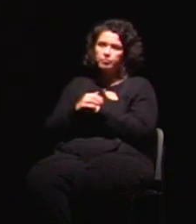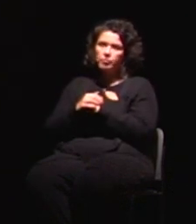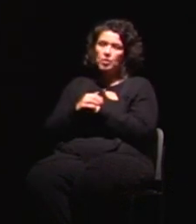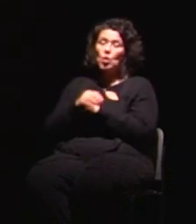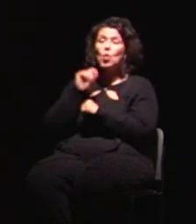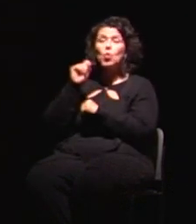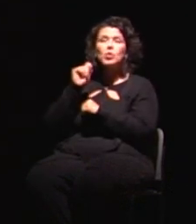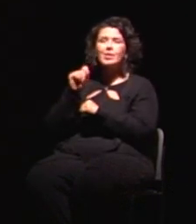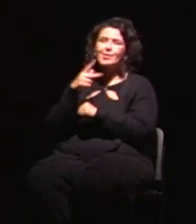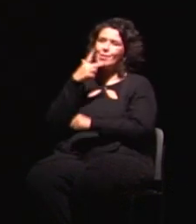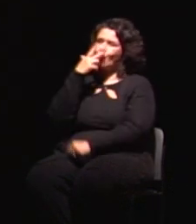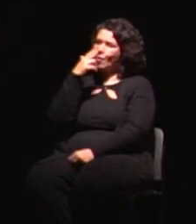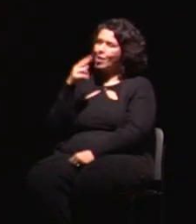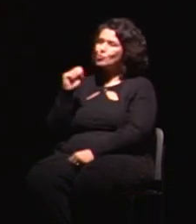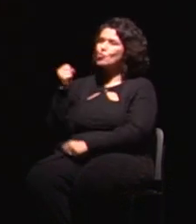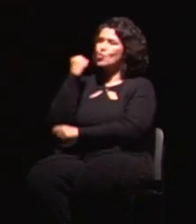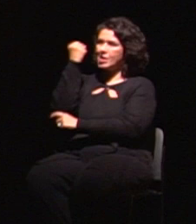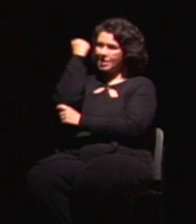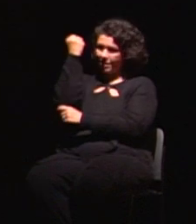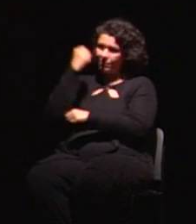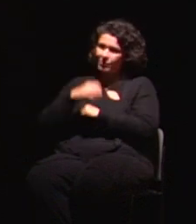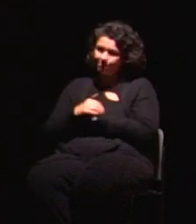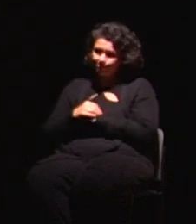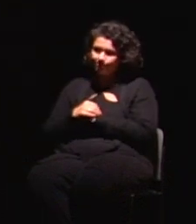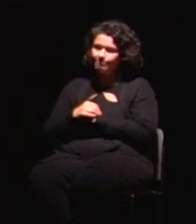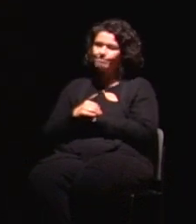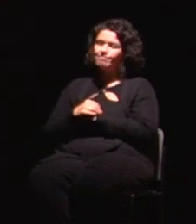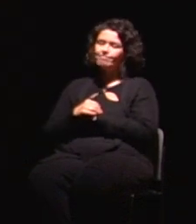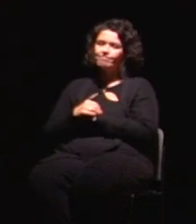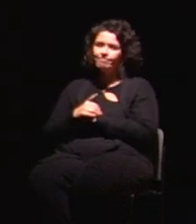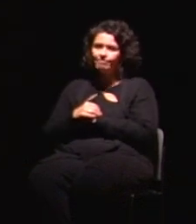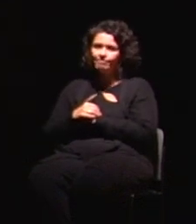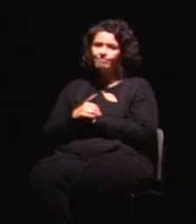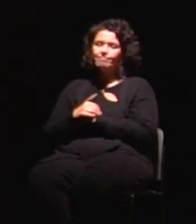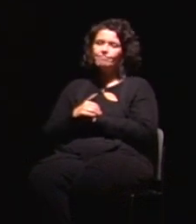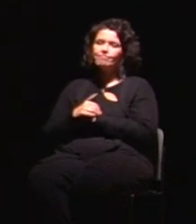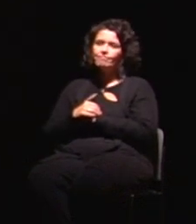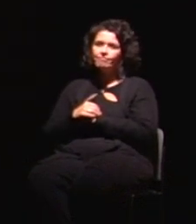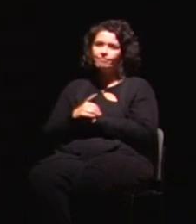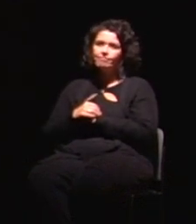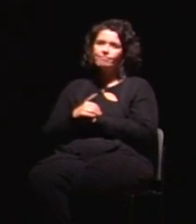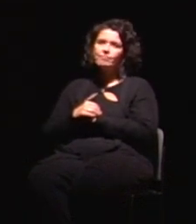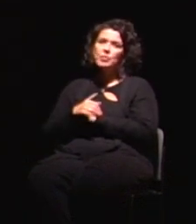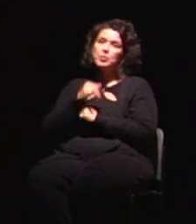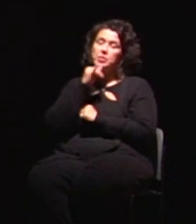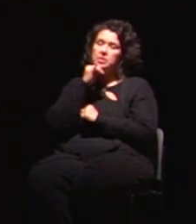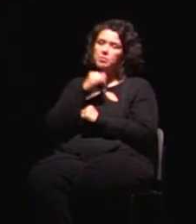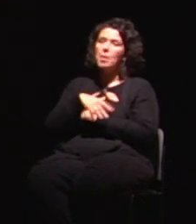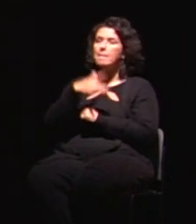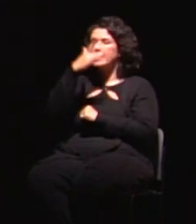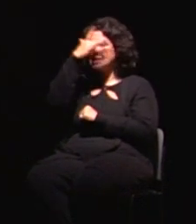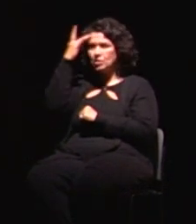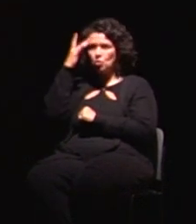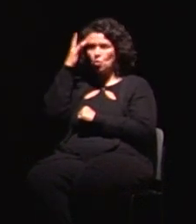do grande número de pessoas que estão saindo de sua terra de origem para